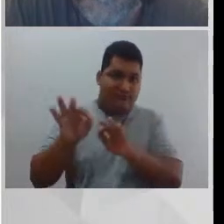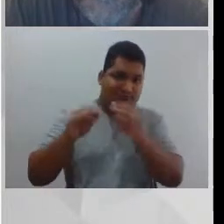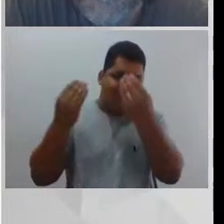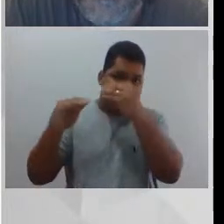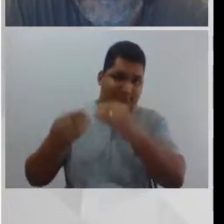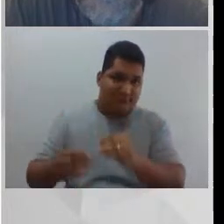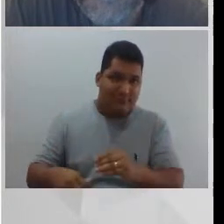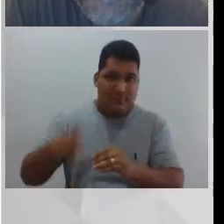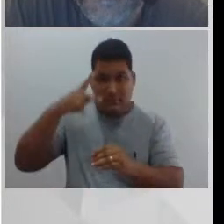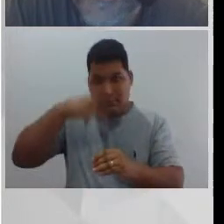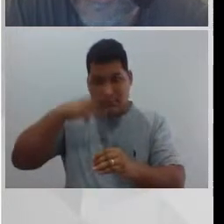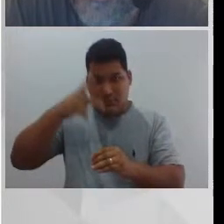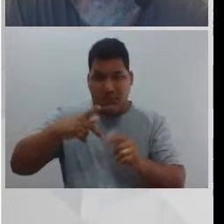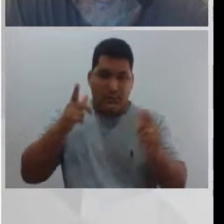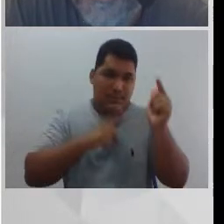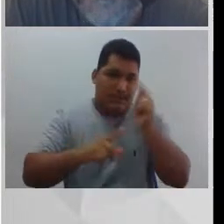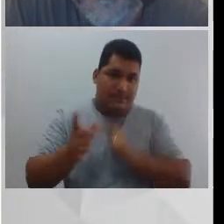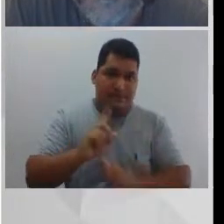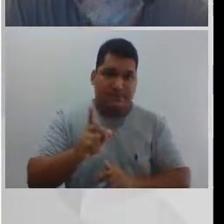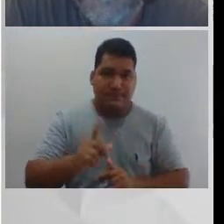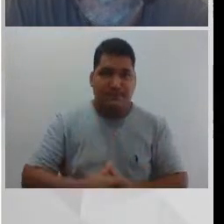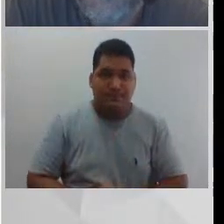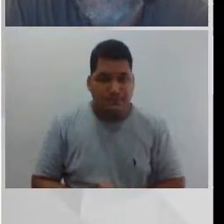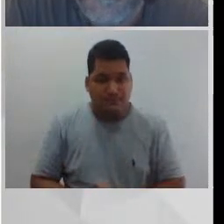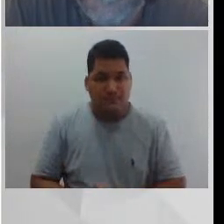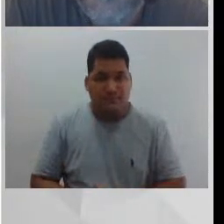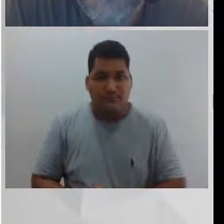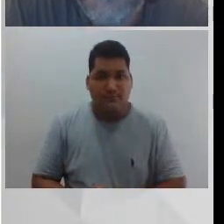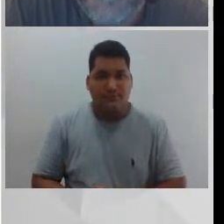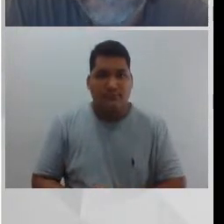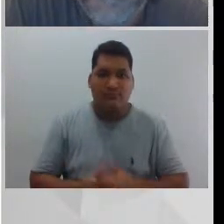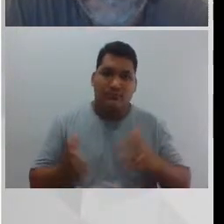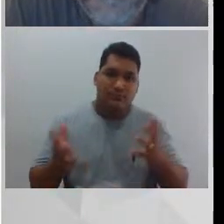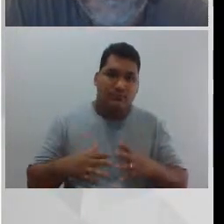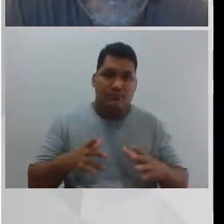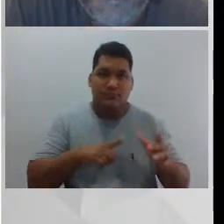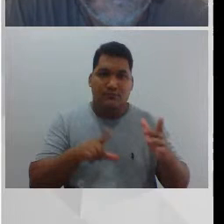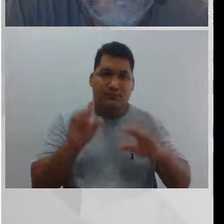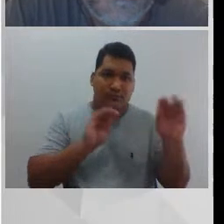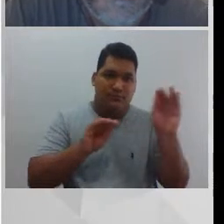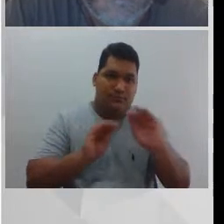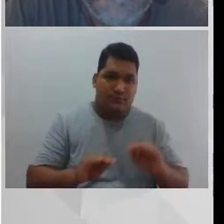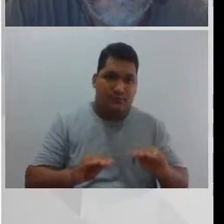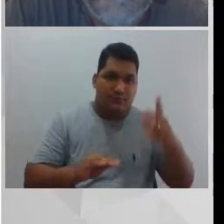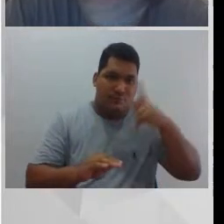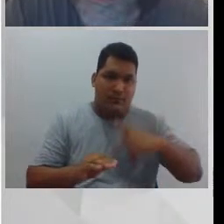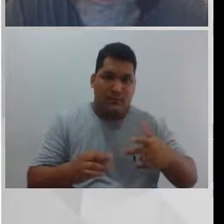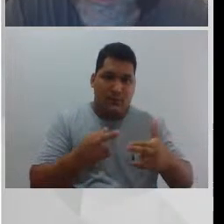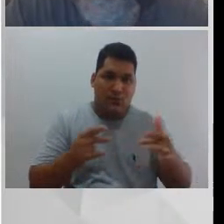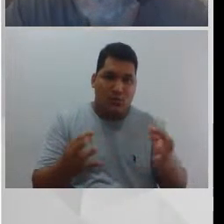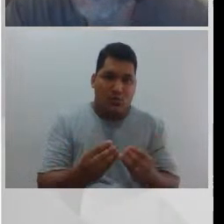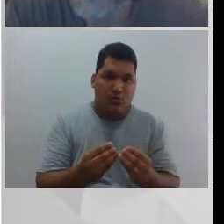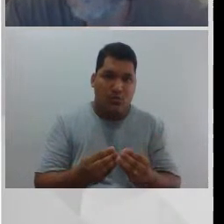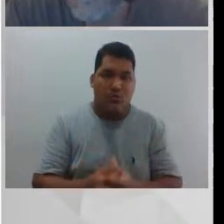em Hollywood, lá nos computadores do Homem de Ferro, ou alguma coisa dessa. Esqueci o nome